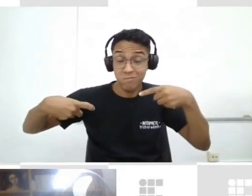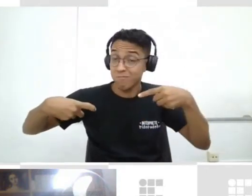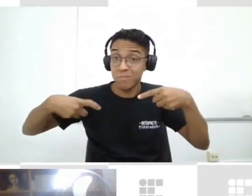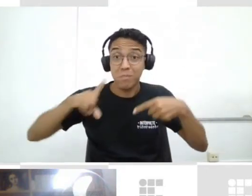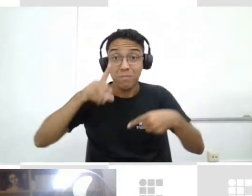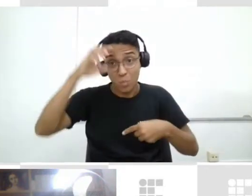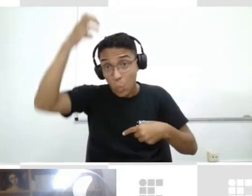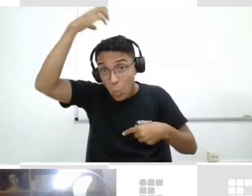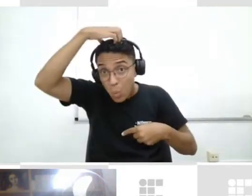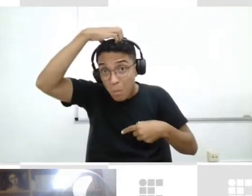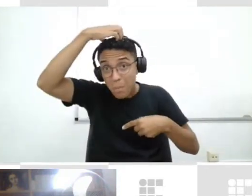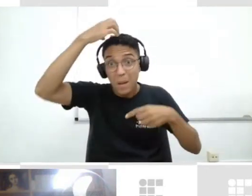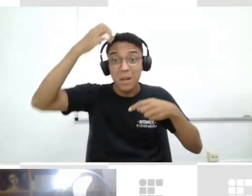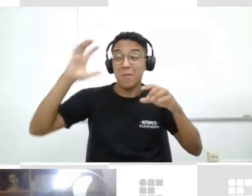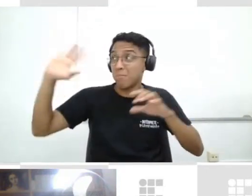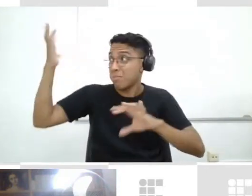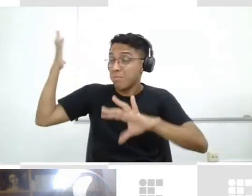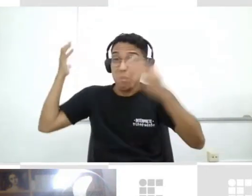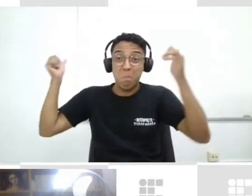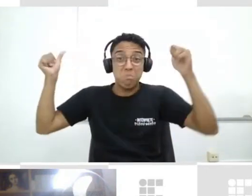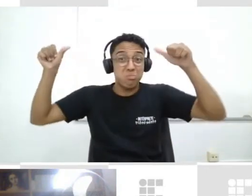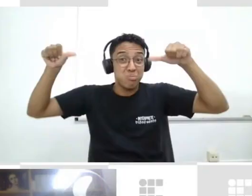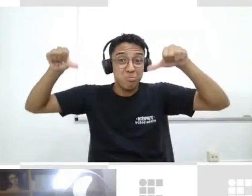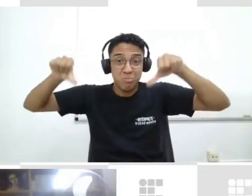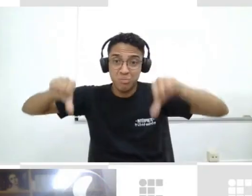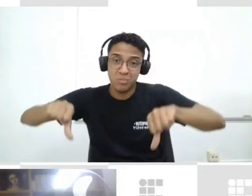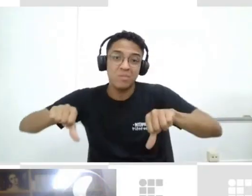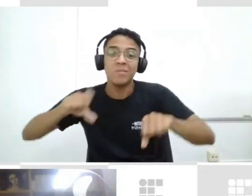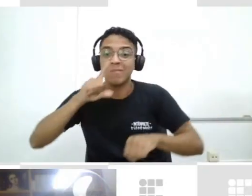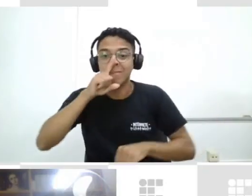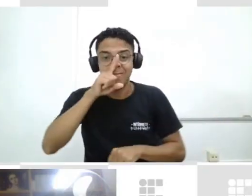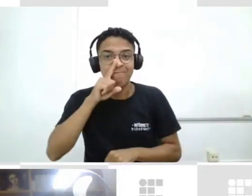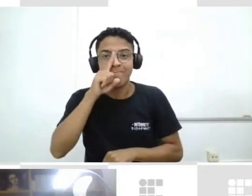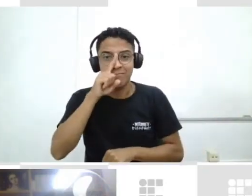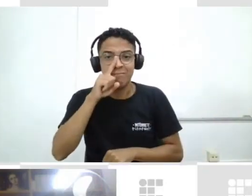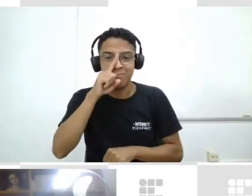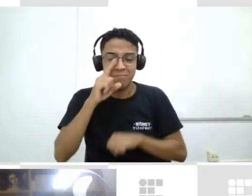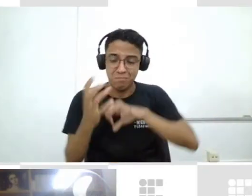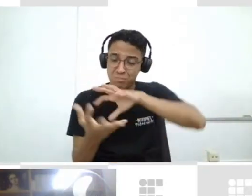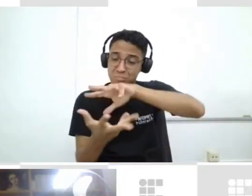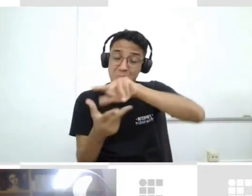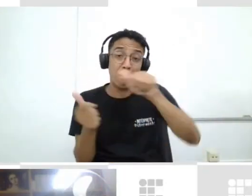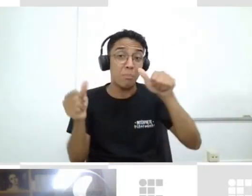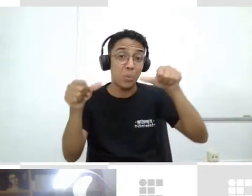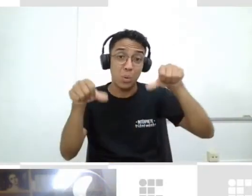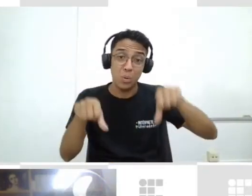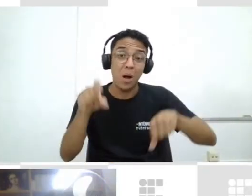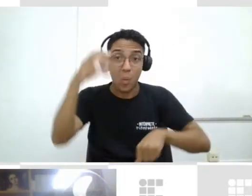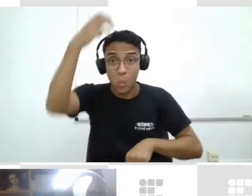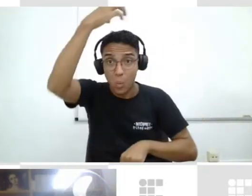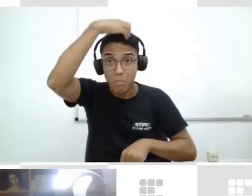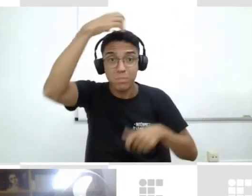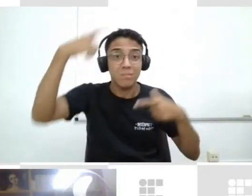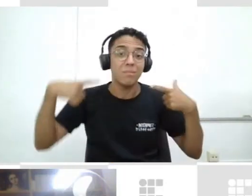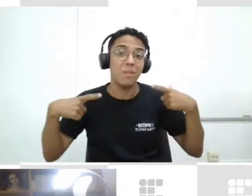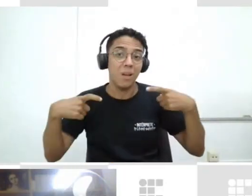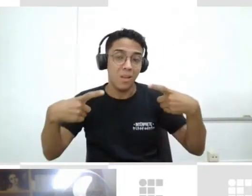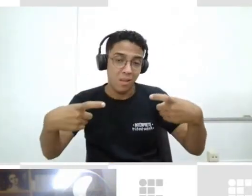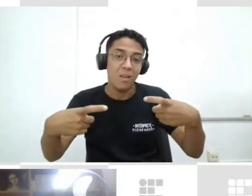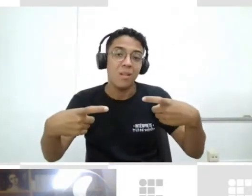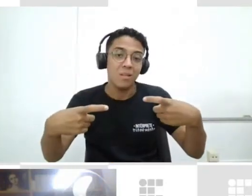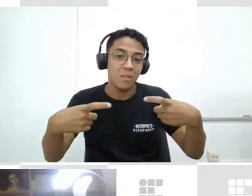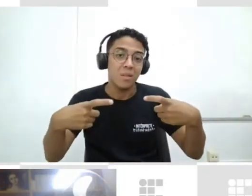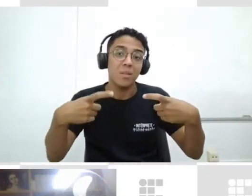do colapso ambiental. E não por outras razões, já por essa seria importante que nós desmontássemos